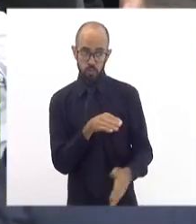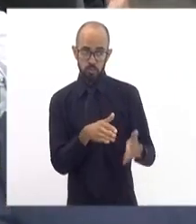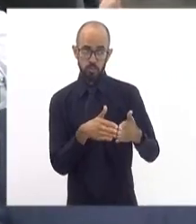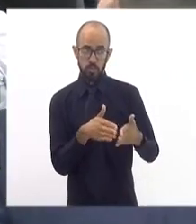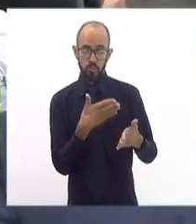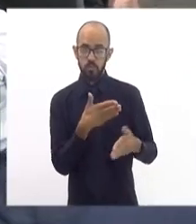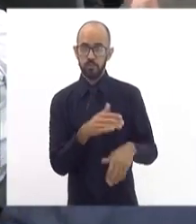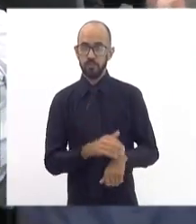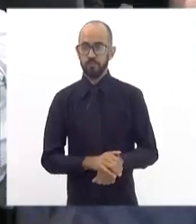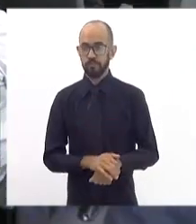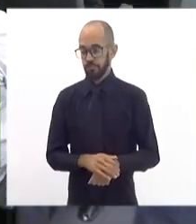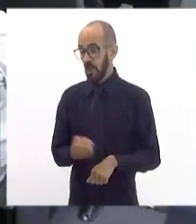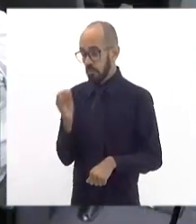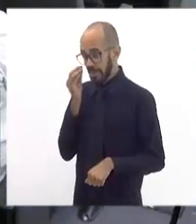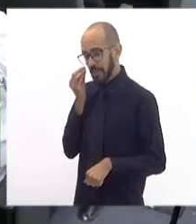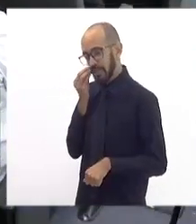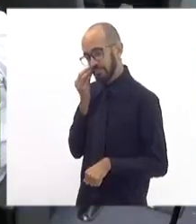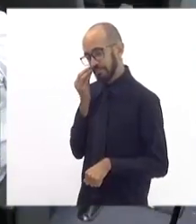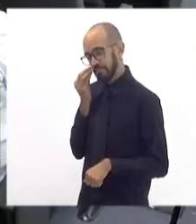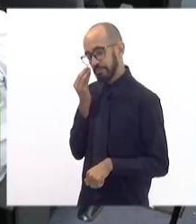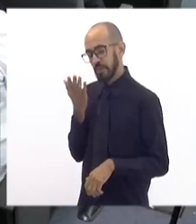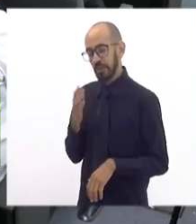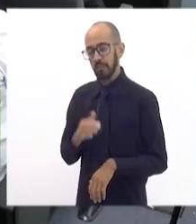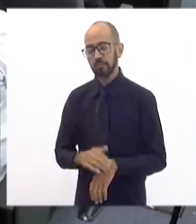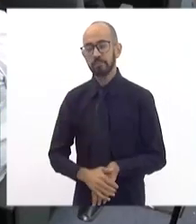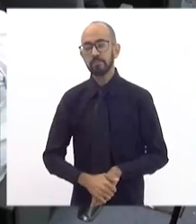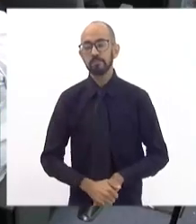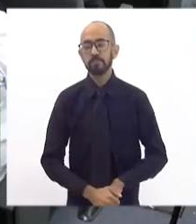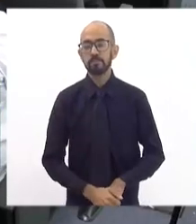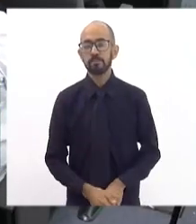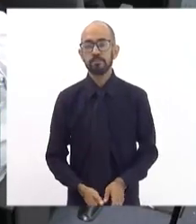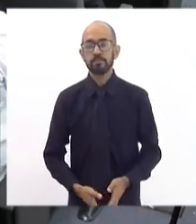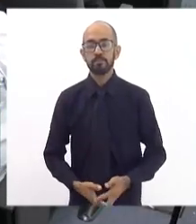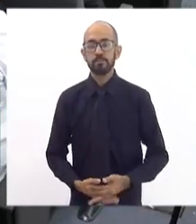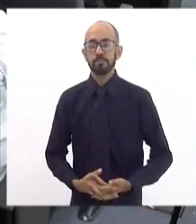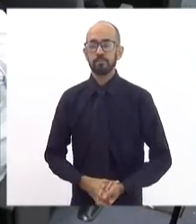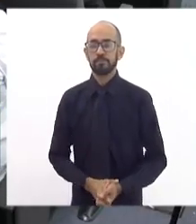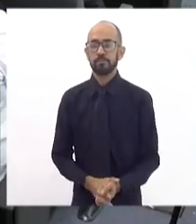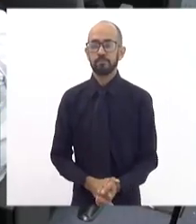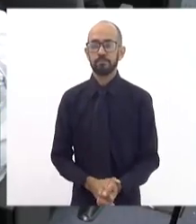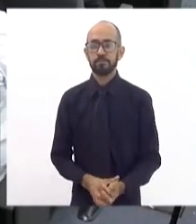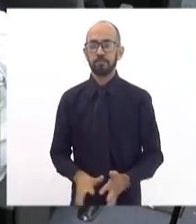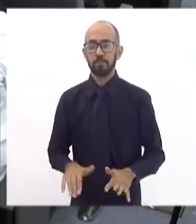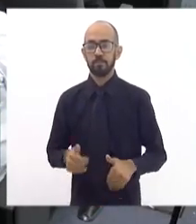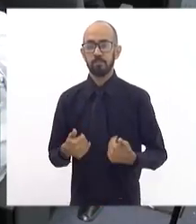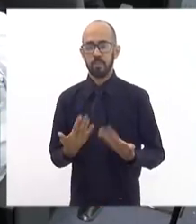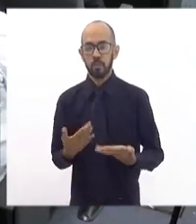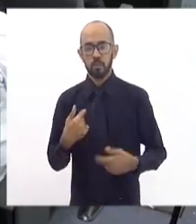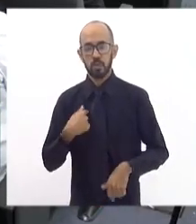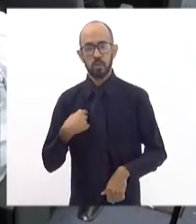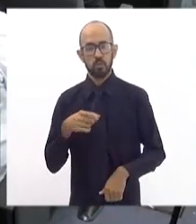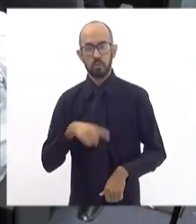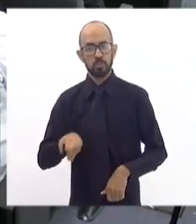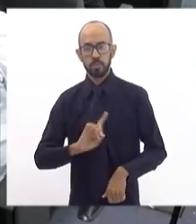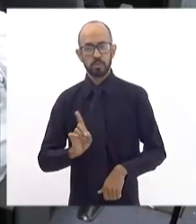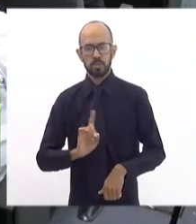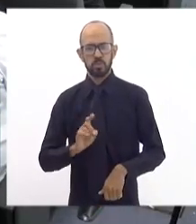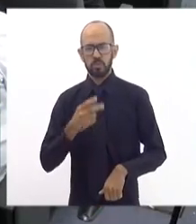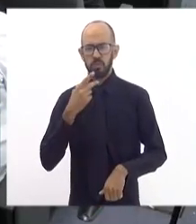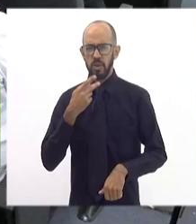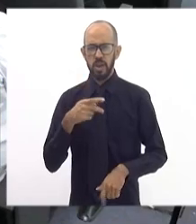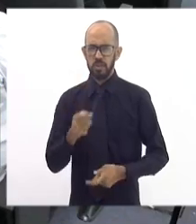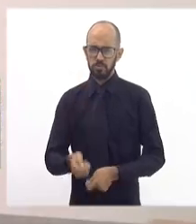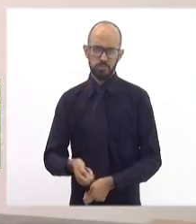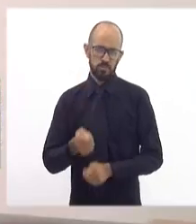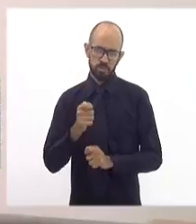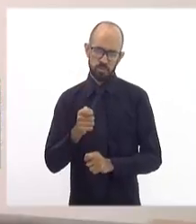Vamos tentar vamos tentar né e enfim eu não preciso muito falar sobre os